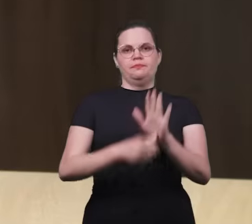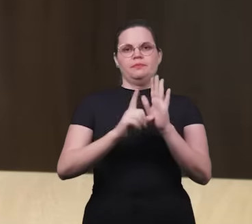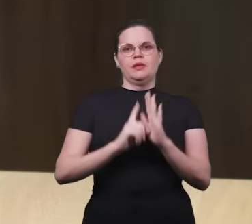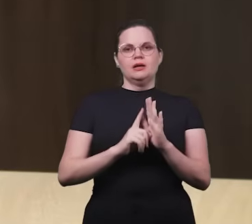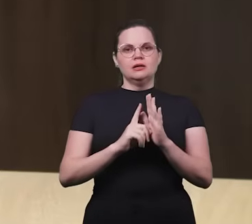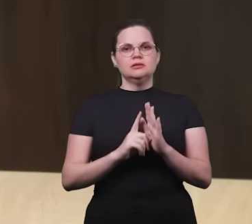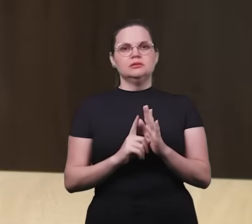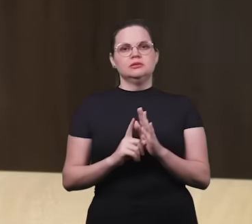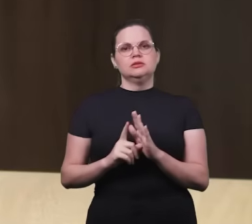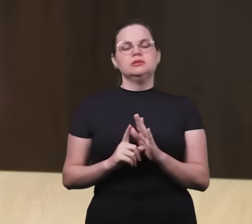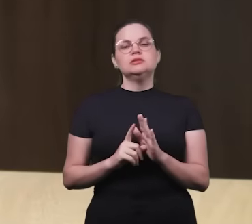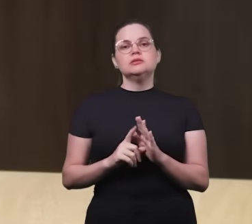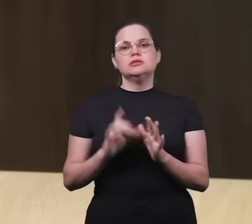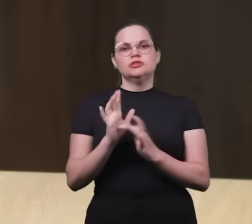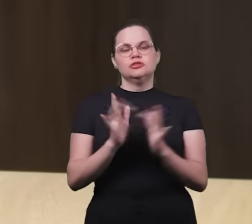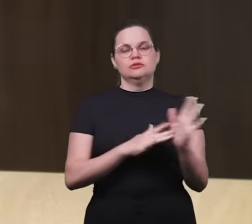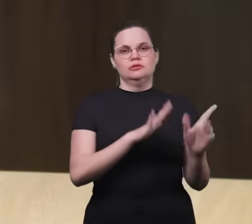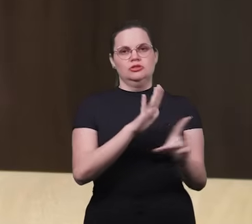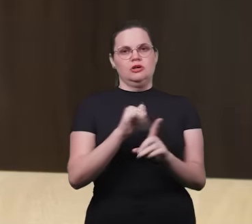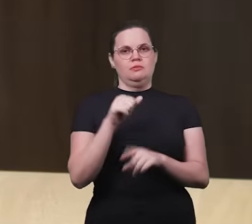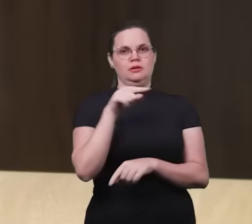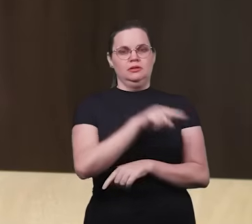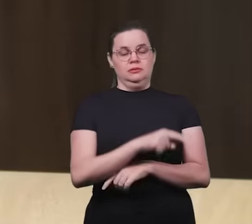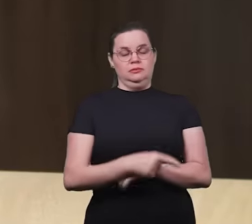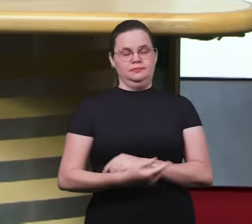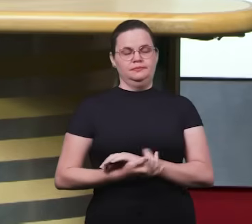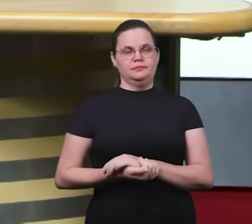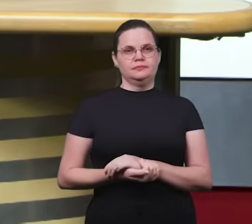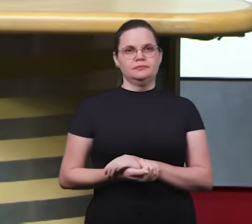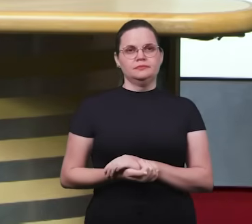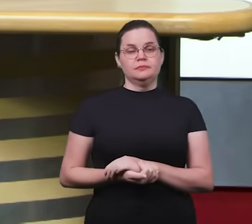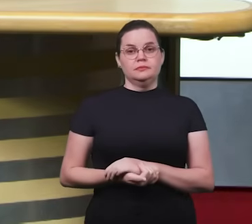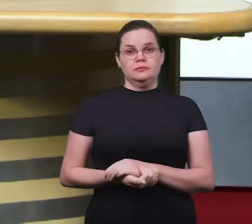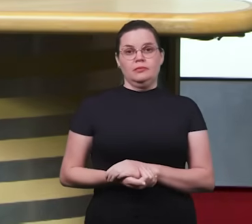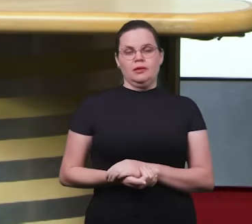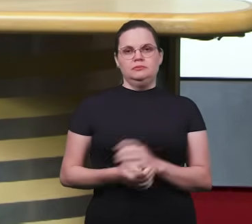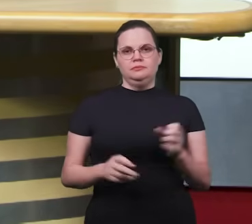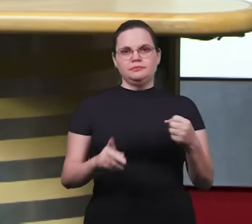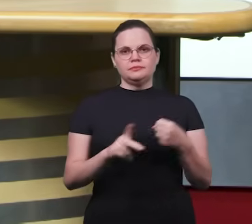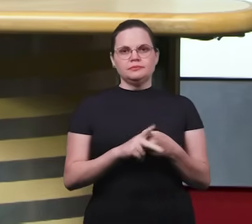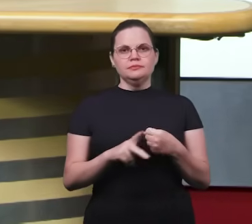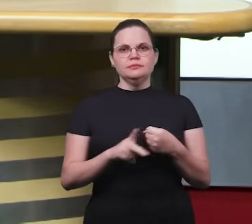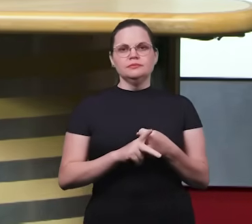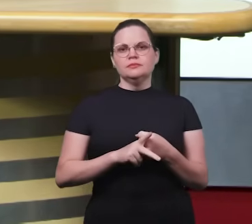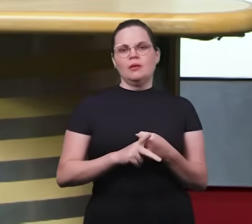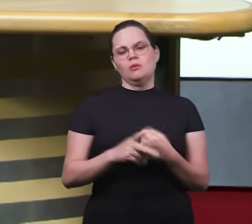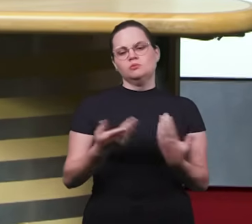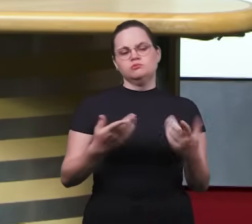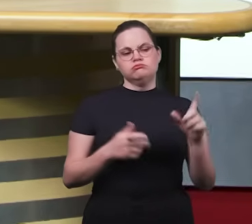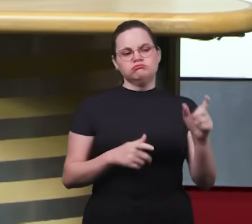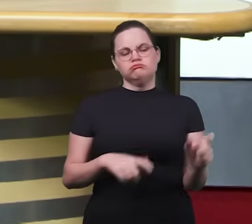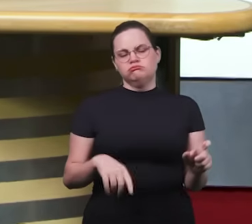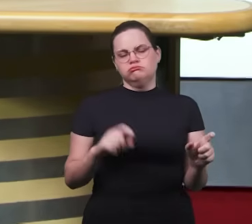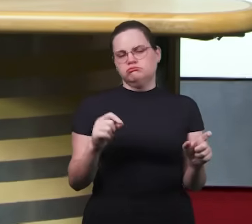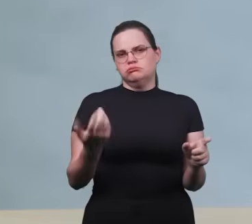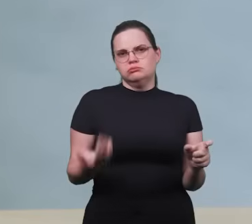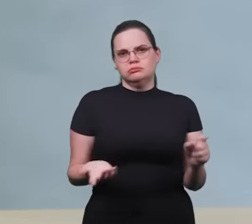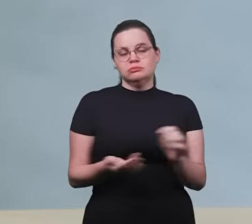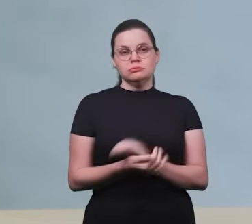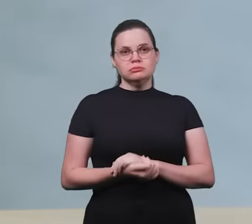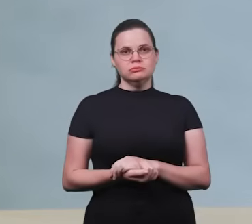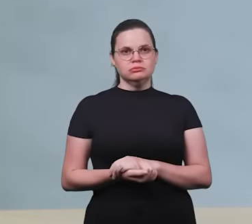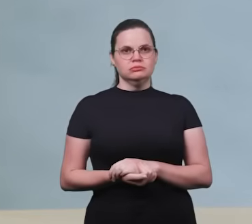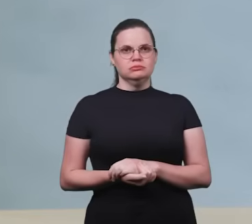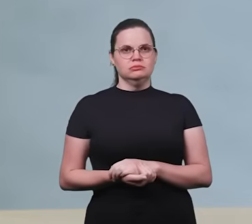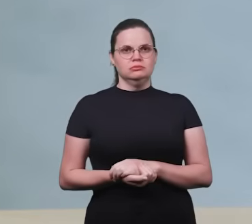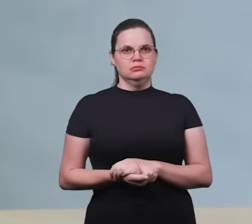chamado que um dia Jesus fez para a vida dele. Pastor Marcos, quem era Pedro antes de seguir a Jesus? E o Espírito